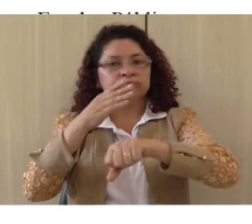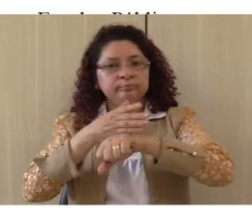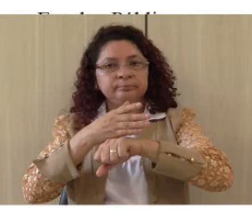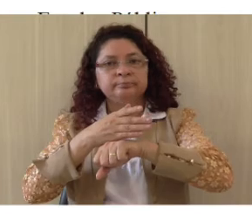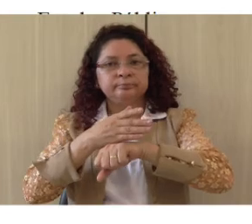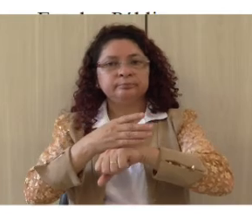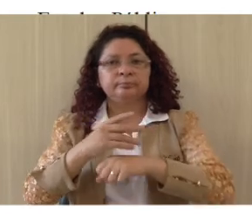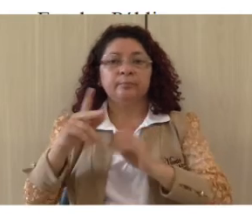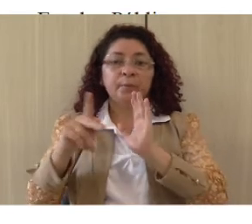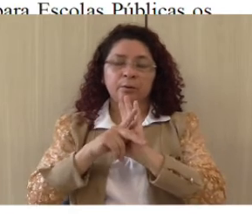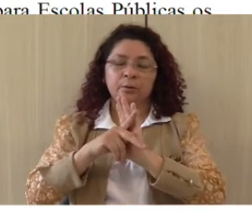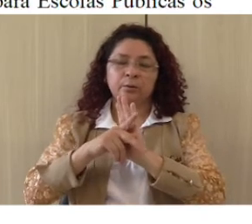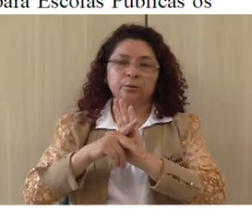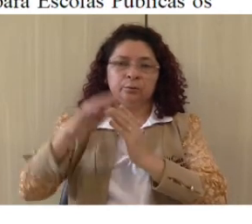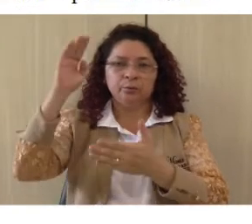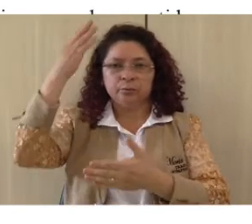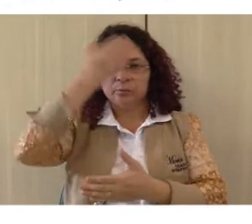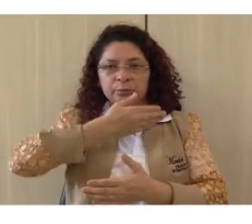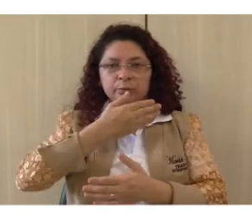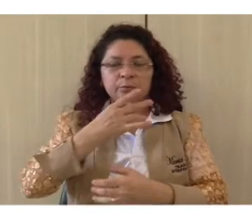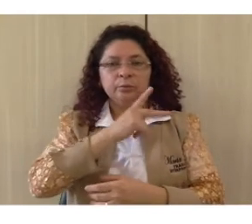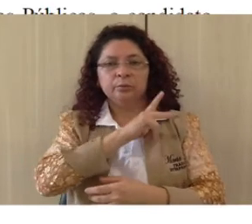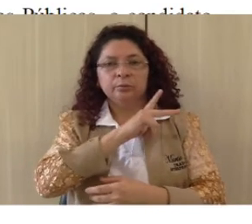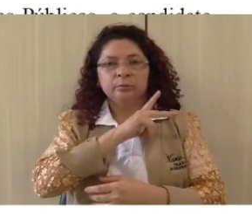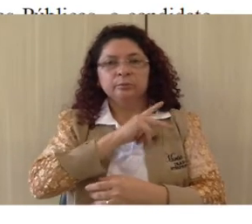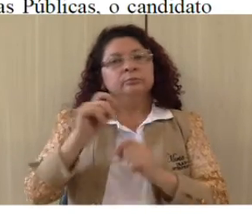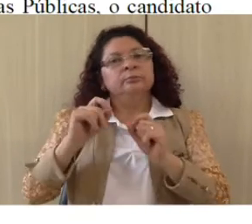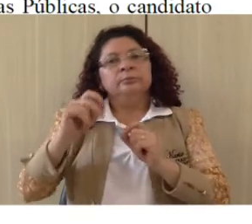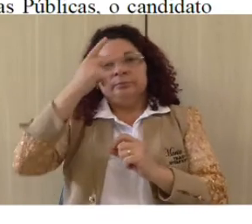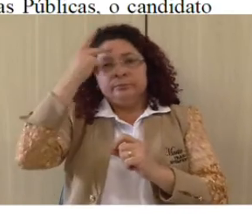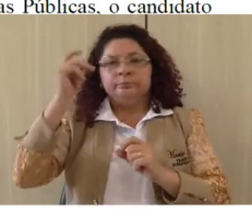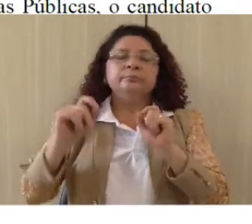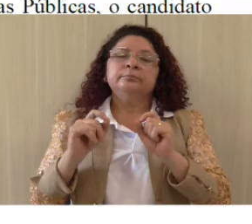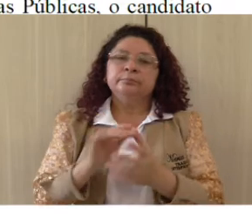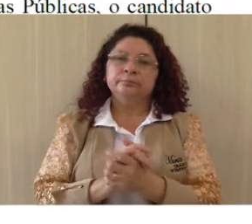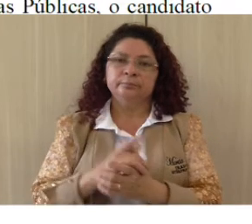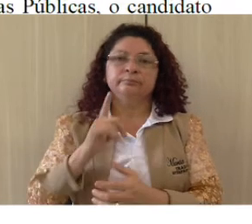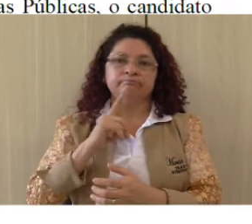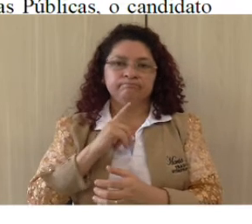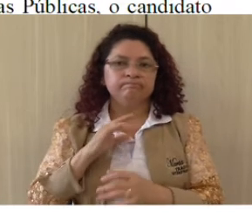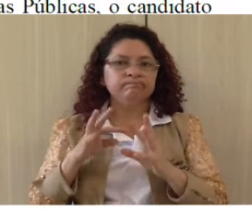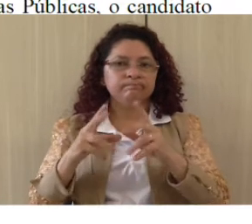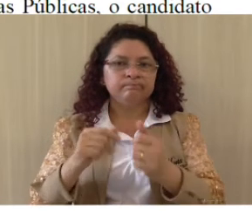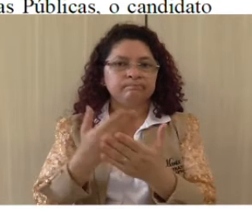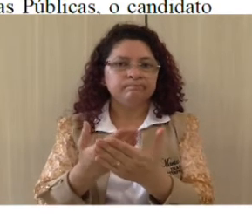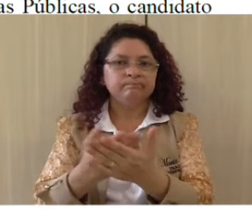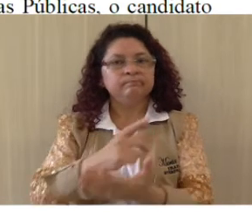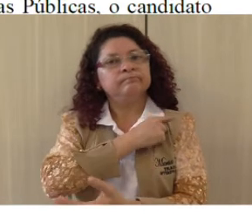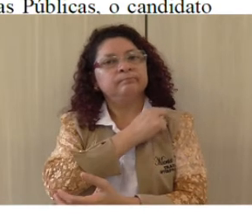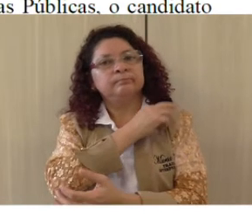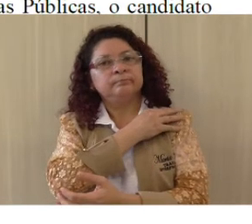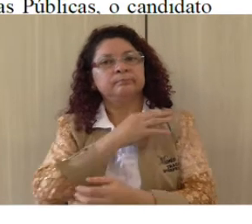pelo sistema de cotas para escolas públicas os candidatos que: a. tenham cursado integralmente o ensino médio em